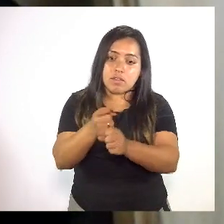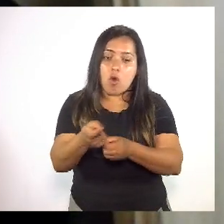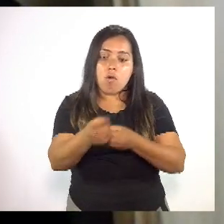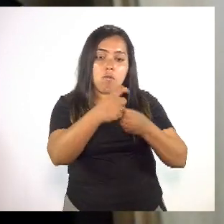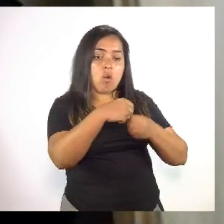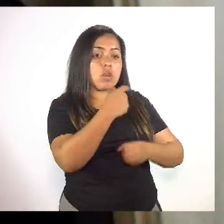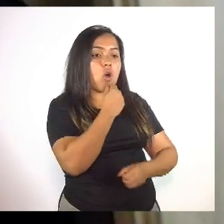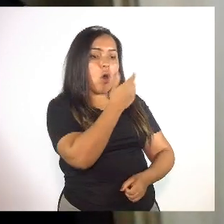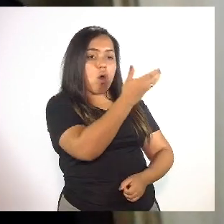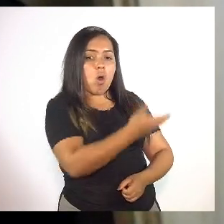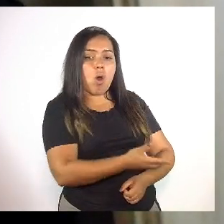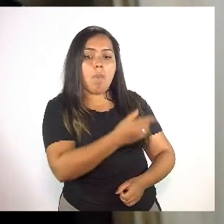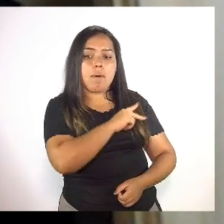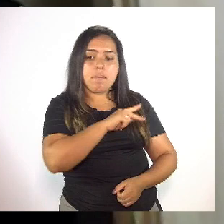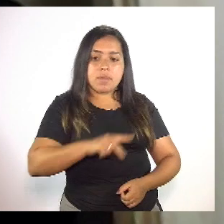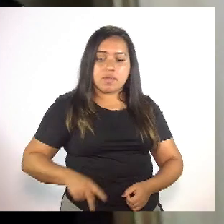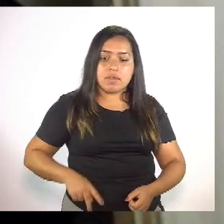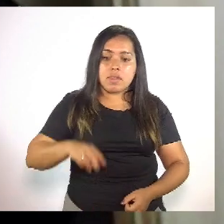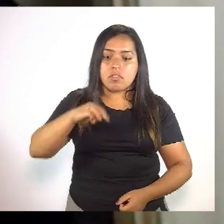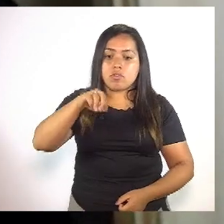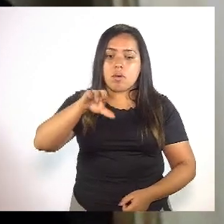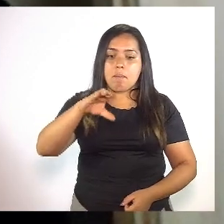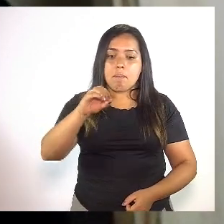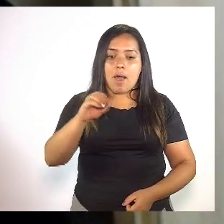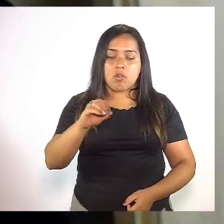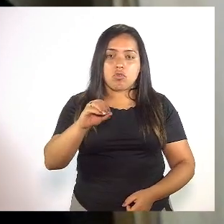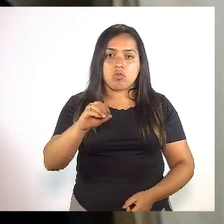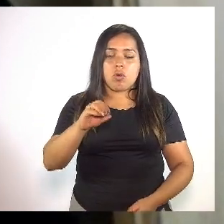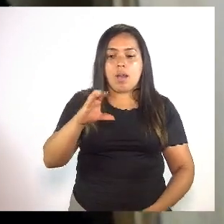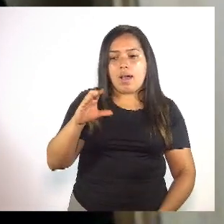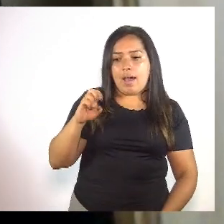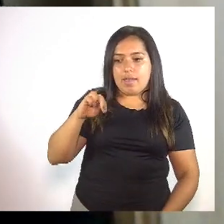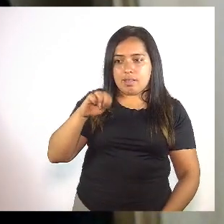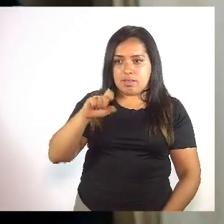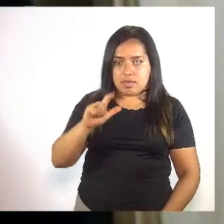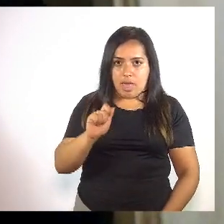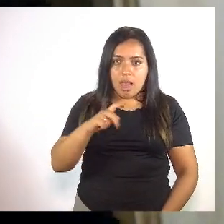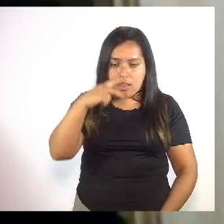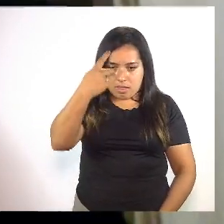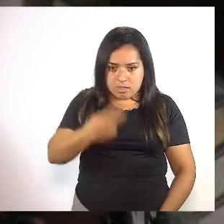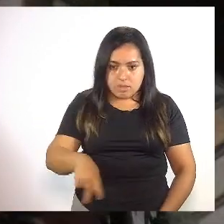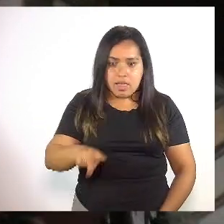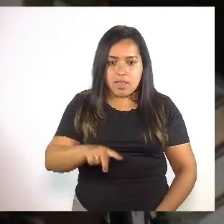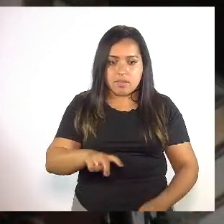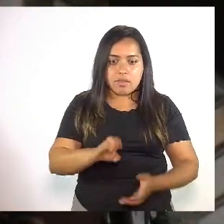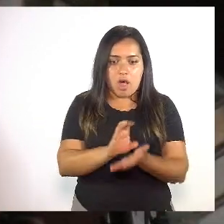grande companheiro, deputado Márcio Canella, presidente dessa comissão.